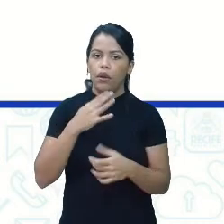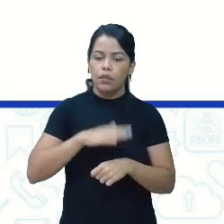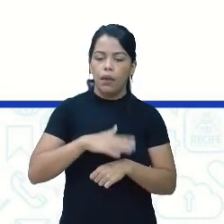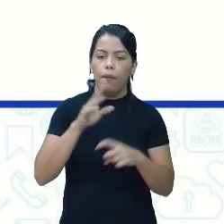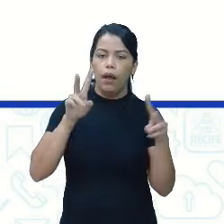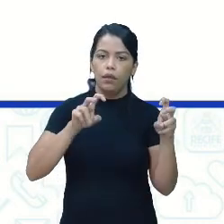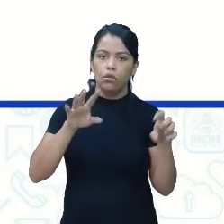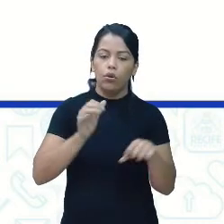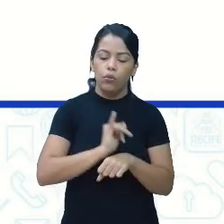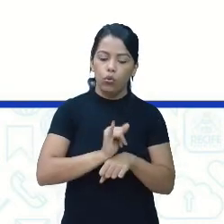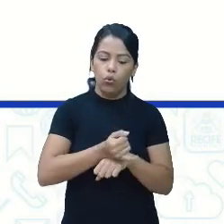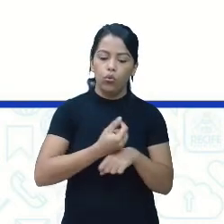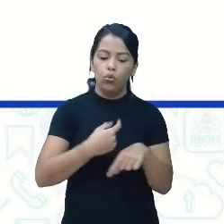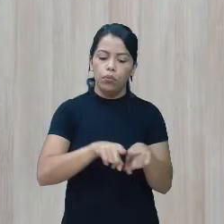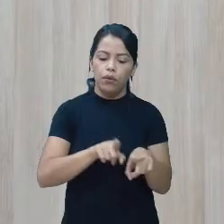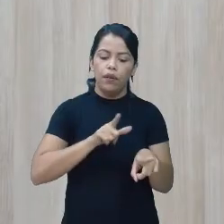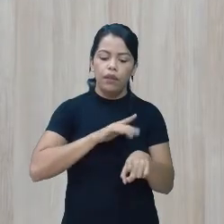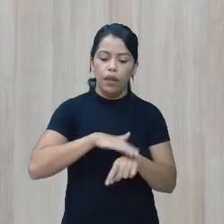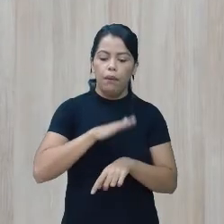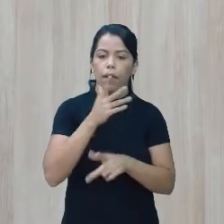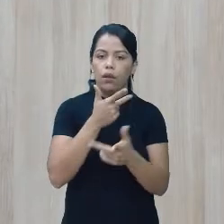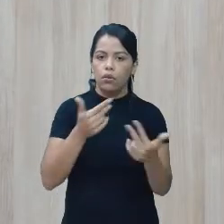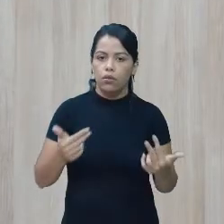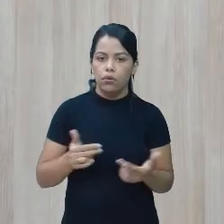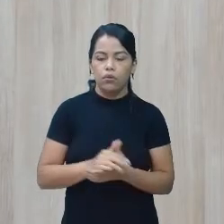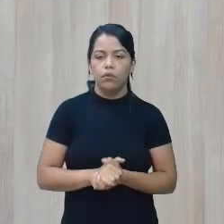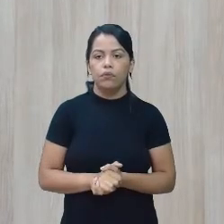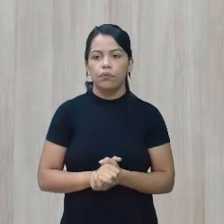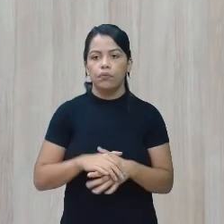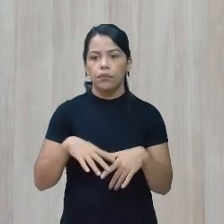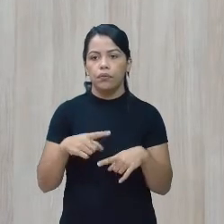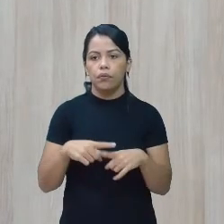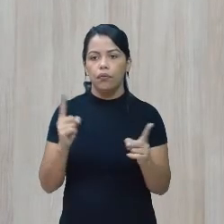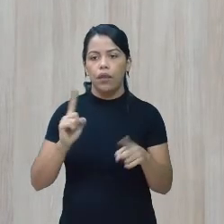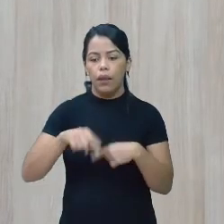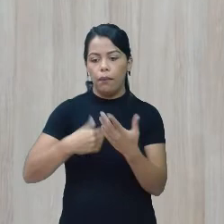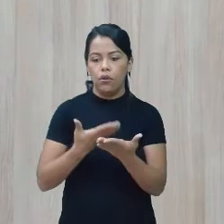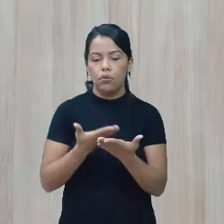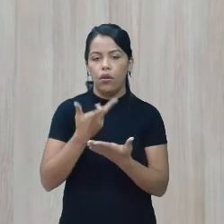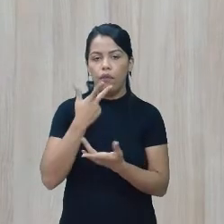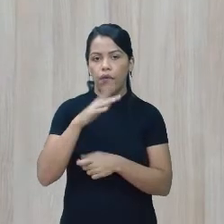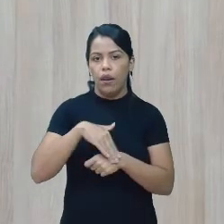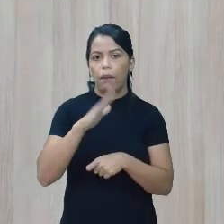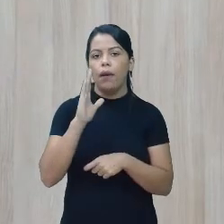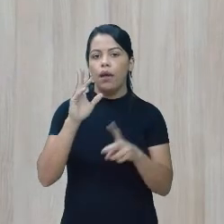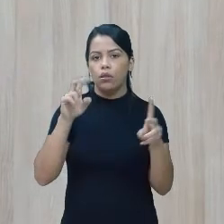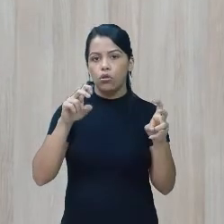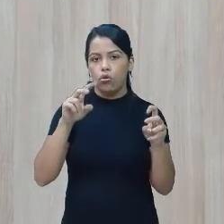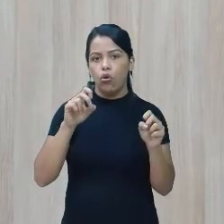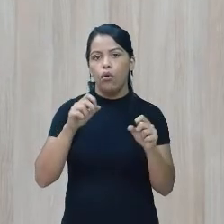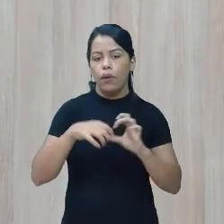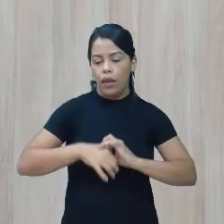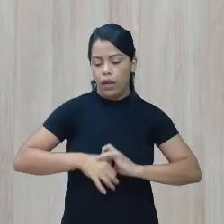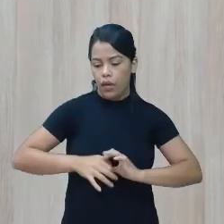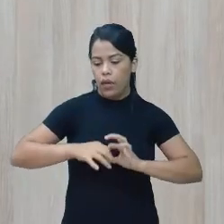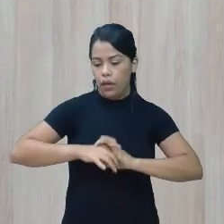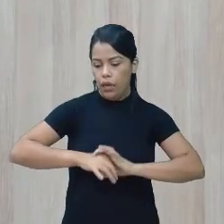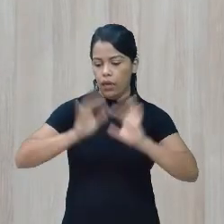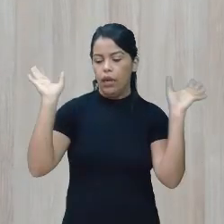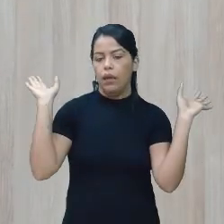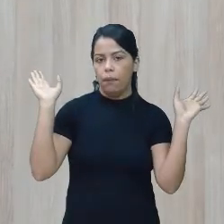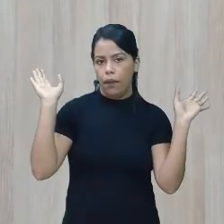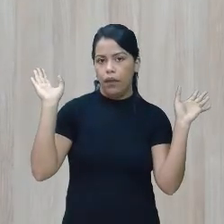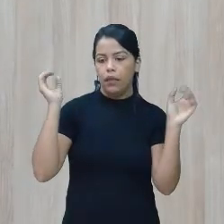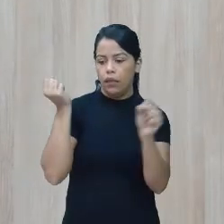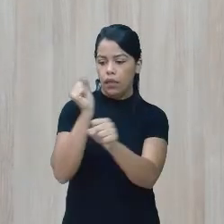vocês vão ler um pouco mais sobre o quilombo do Malunguinho, mas eu vou falar mais também na próxima aula. A próxima aula a gente vai falar sobre a abolição, né, da escravidão